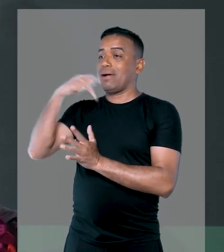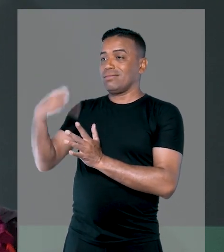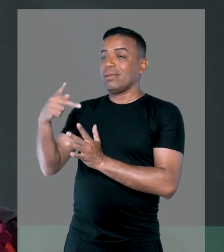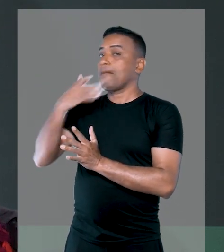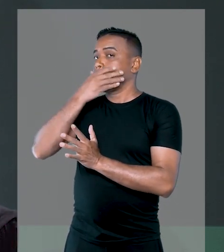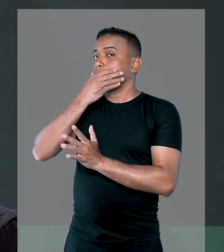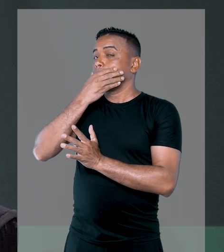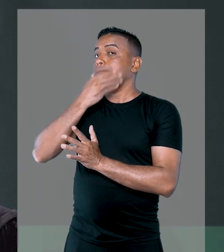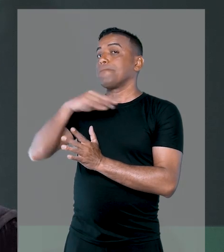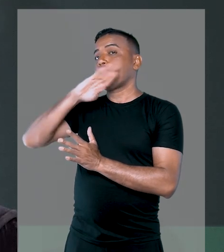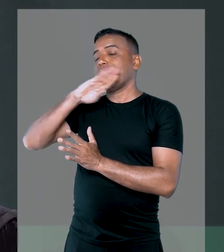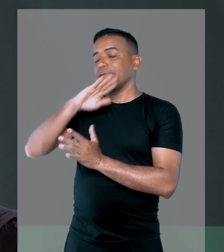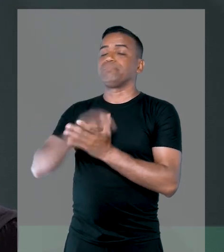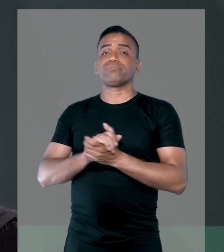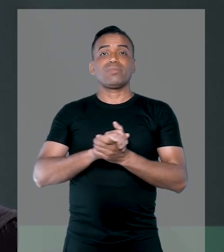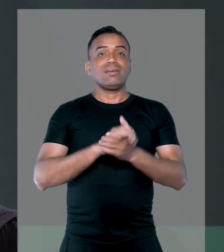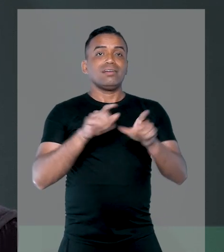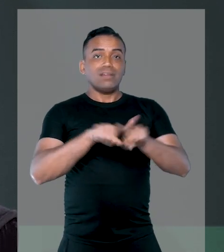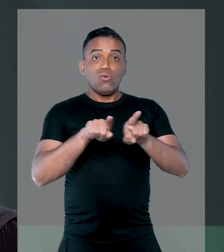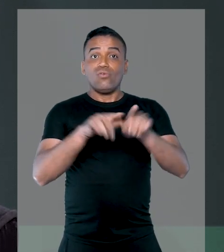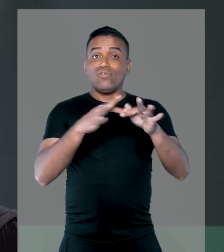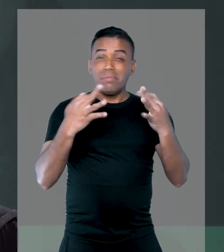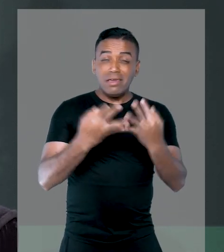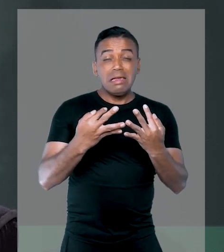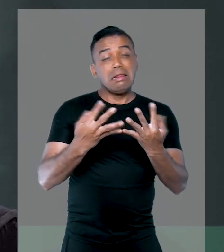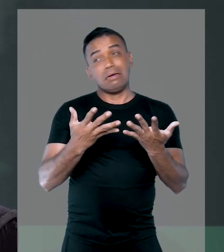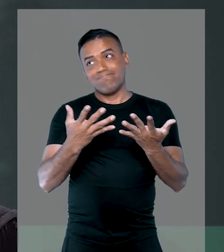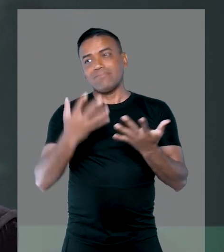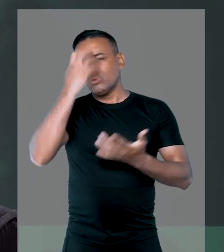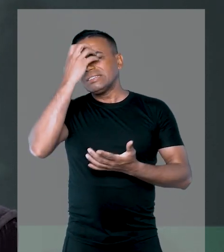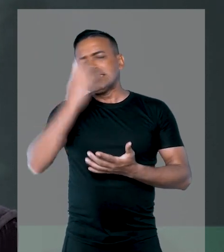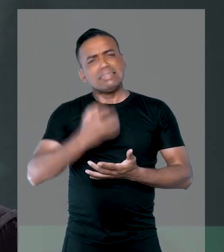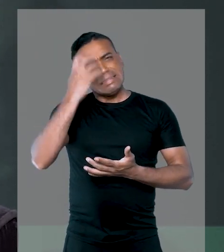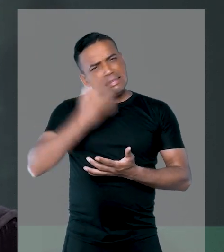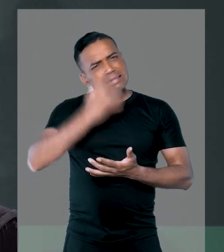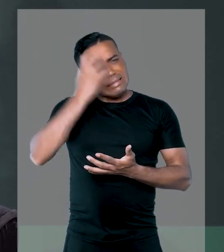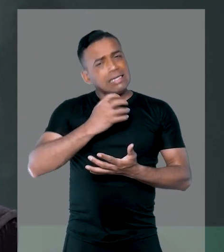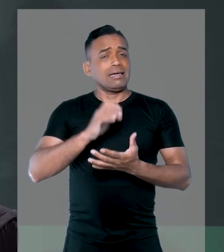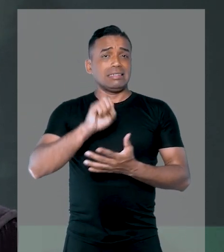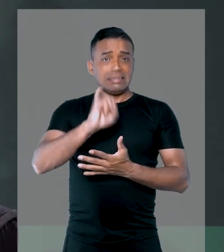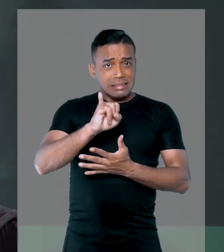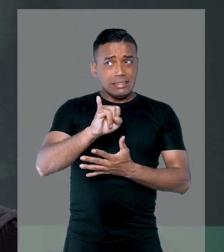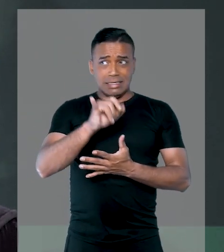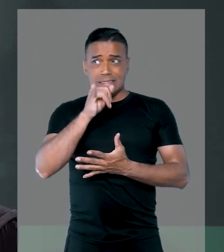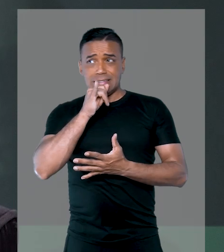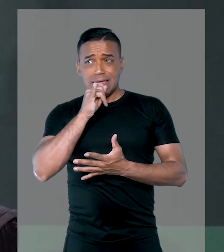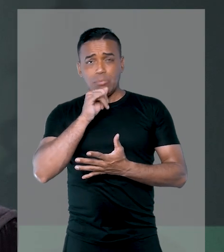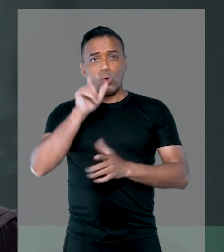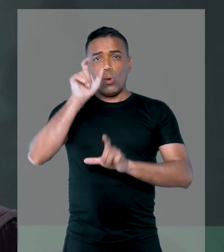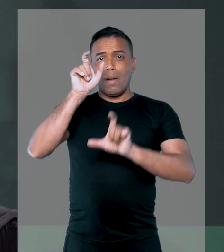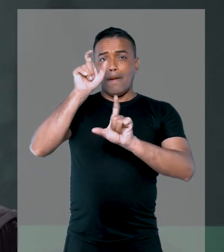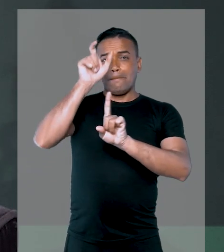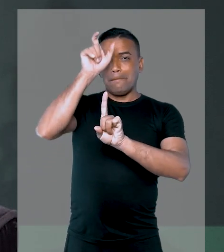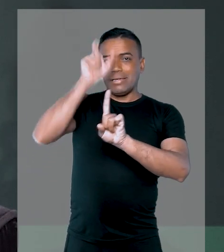Vocês também que estão aqui, família e amigos, mas, sendo muito sincero, eu imagino que, se fosse uma pessoa, a ideia